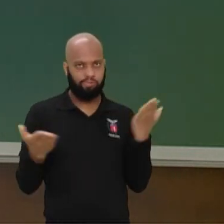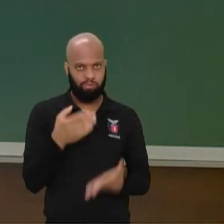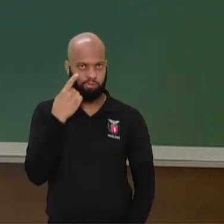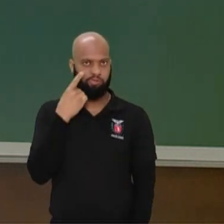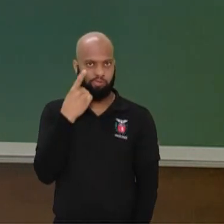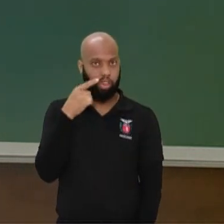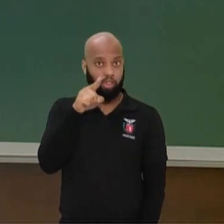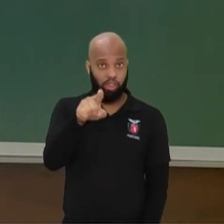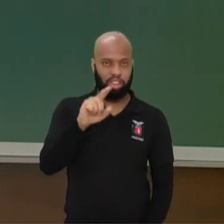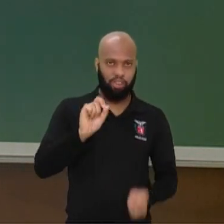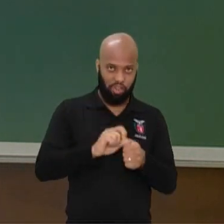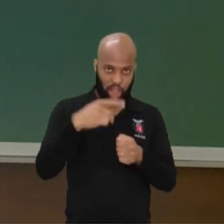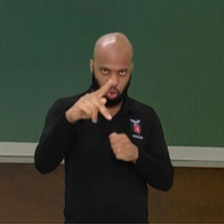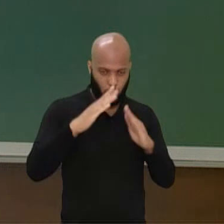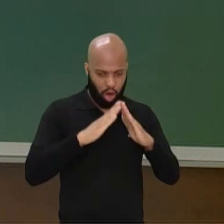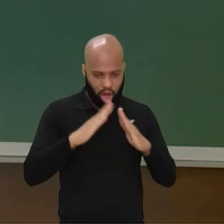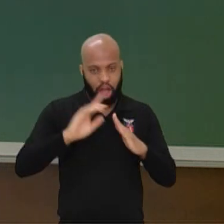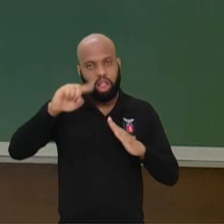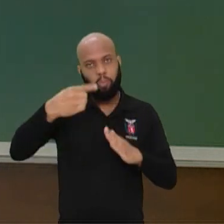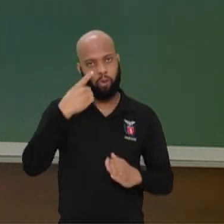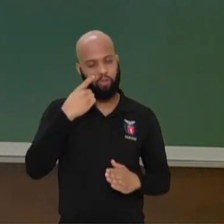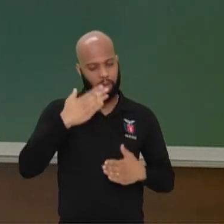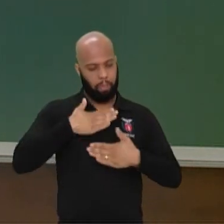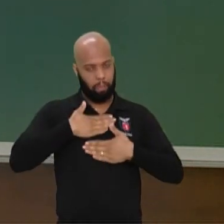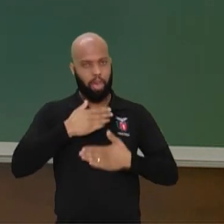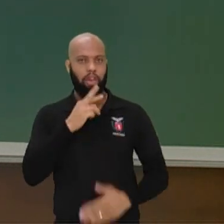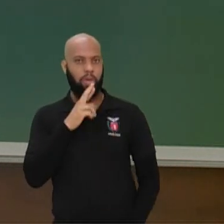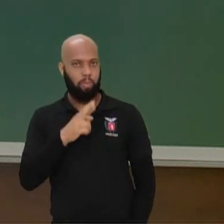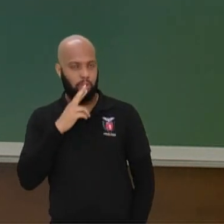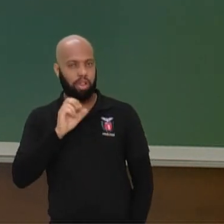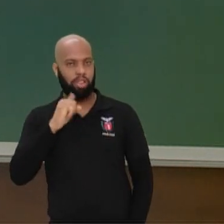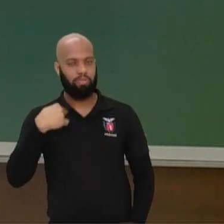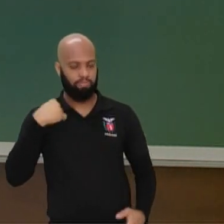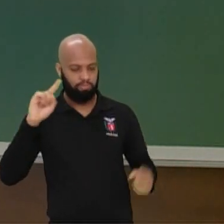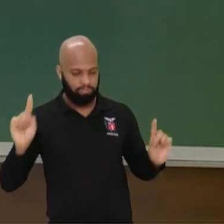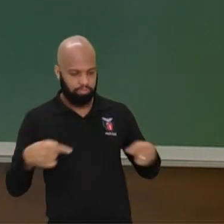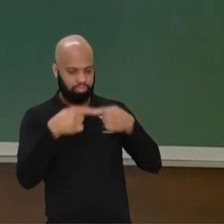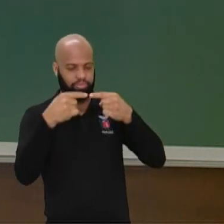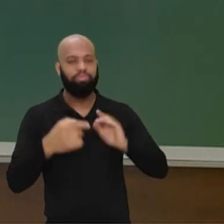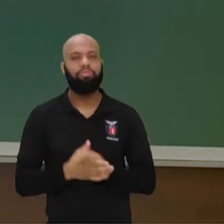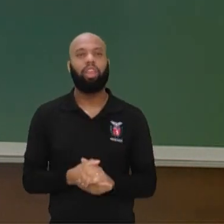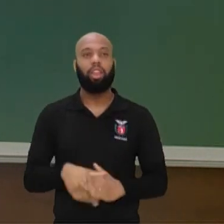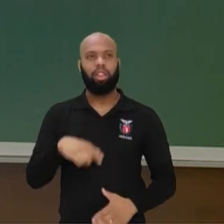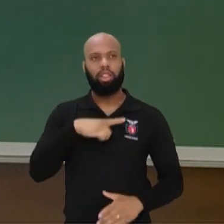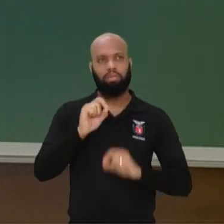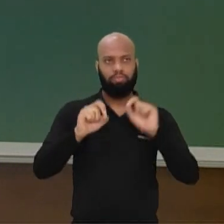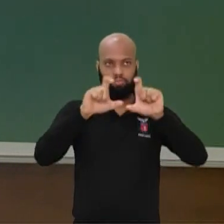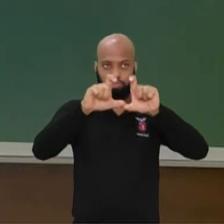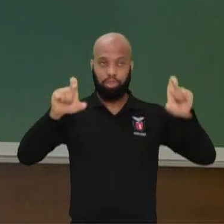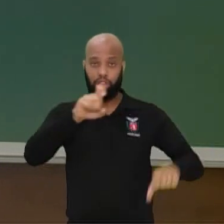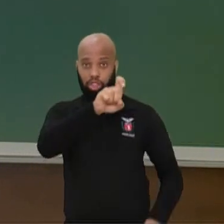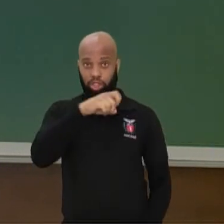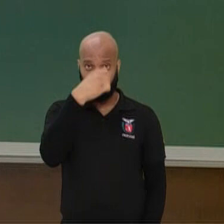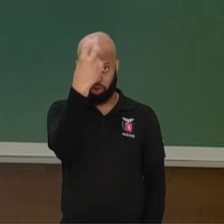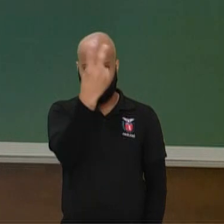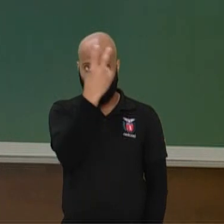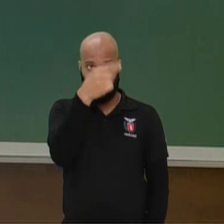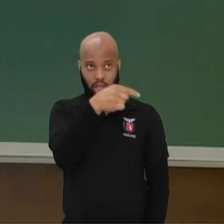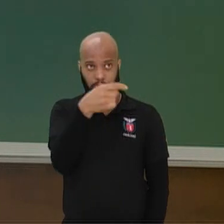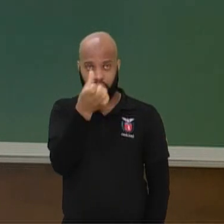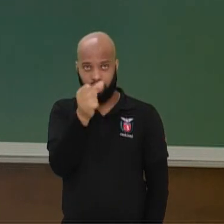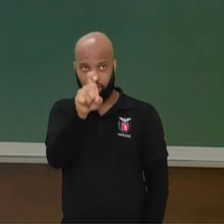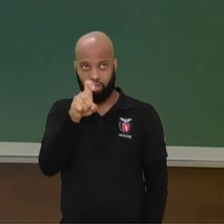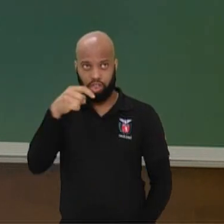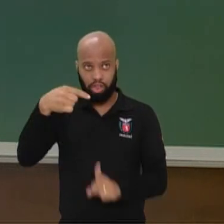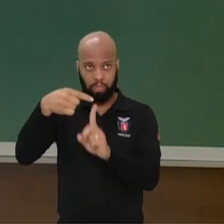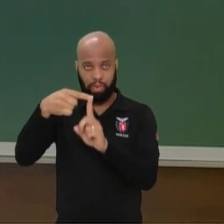né? Você faz aí e depois verifica aqui com a gente para ver se está ok. Então, temos a equação x ao quadrado menos 6x mais 13 igual